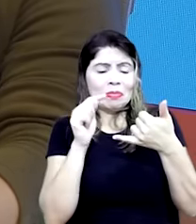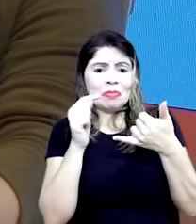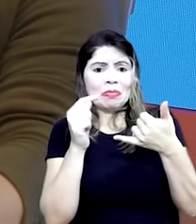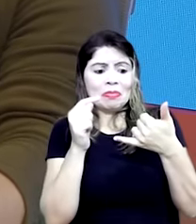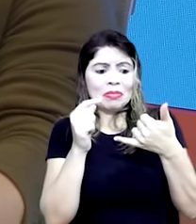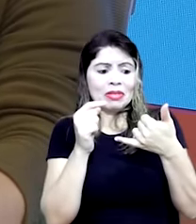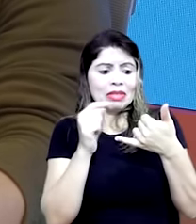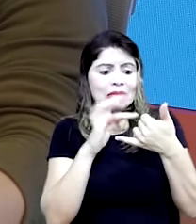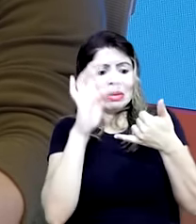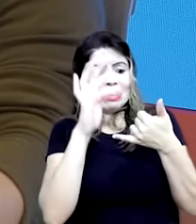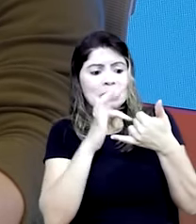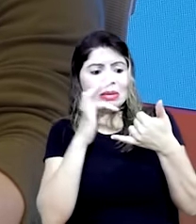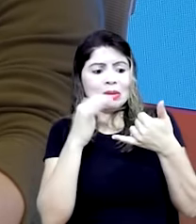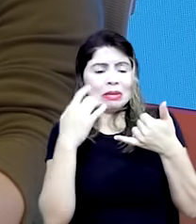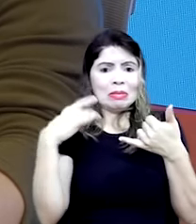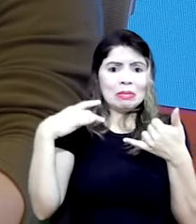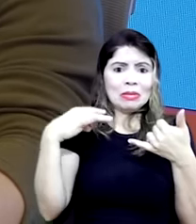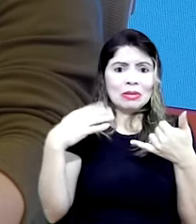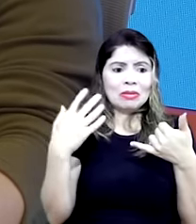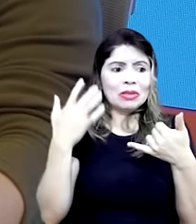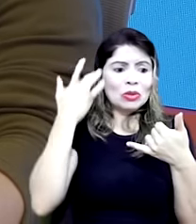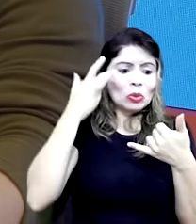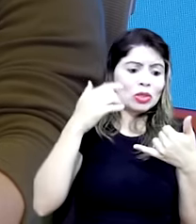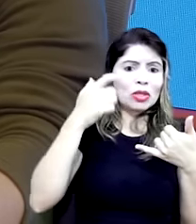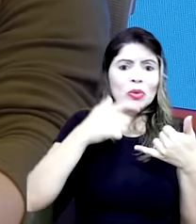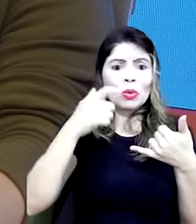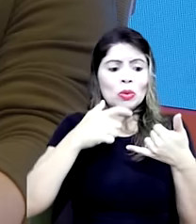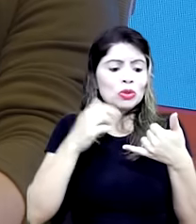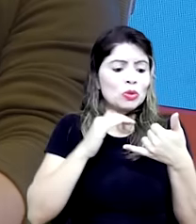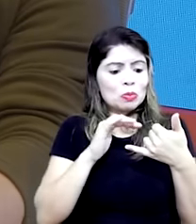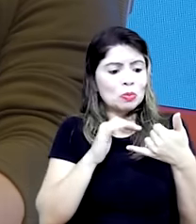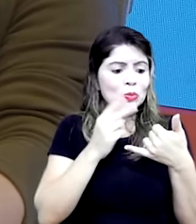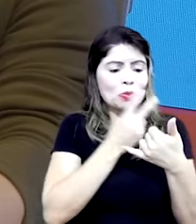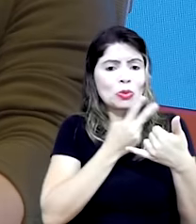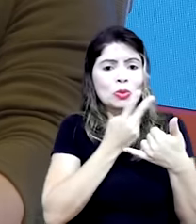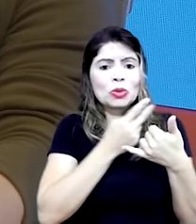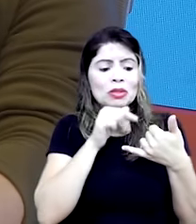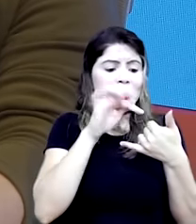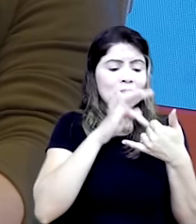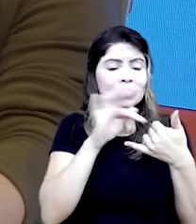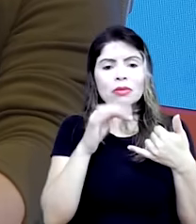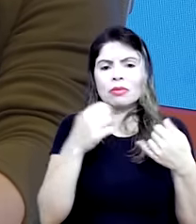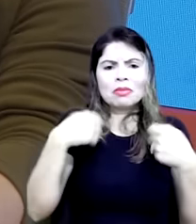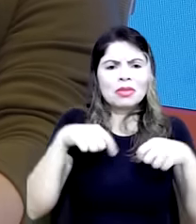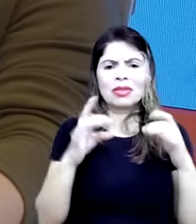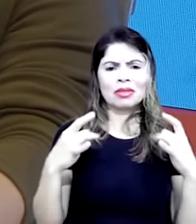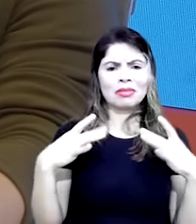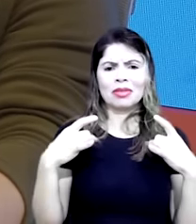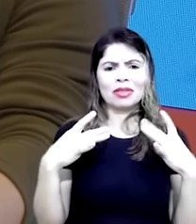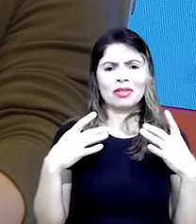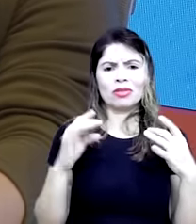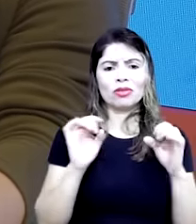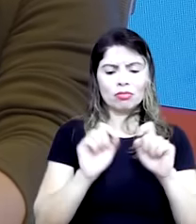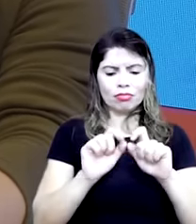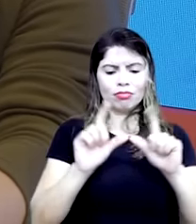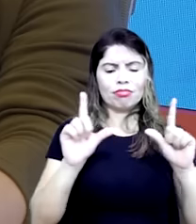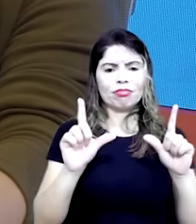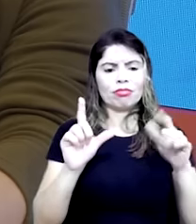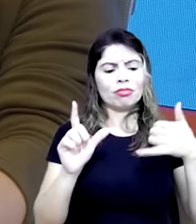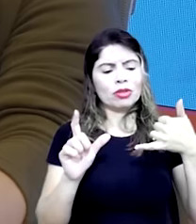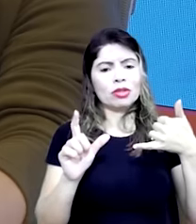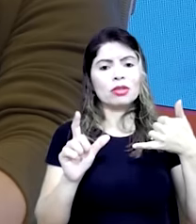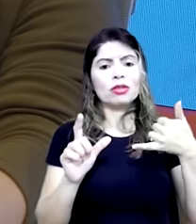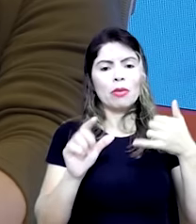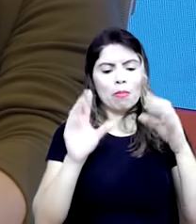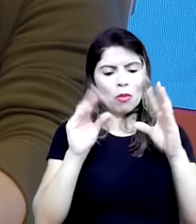a não tem tanta coisa assim dentro da câmara abre lá a câmera do seu celular e vai mexendo lá é para você entender aonde as coisas